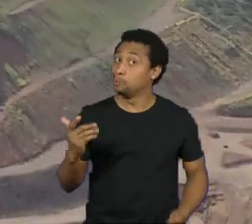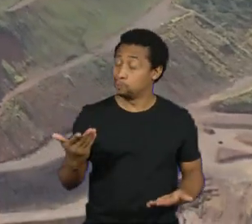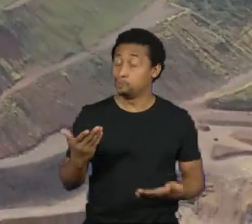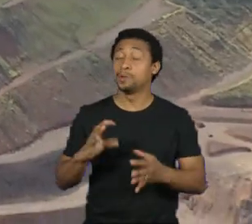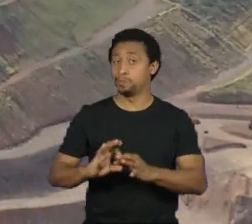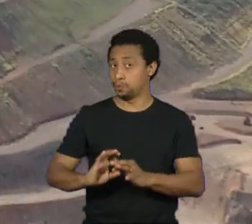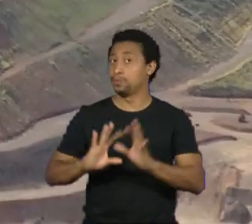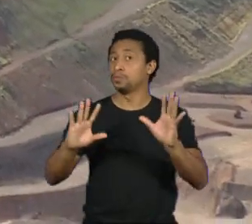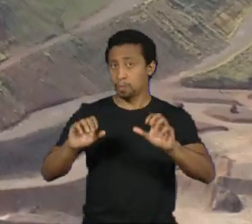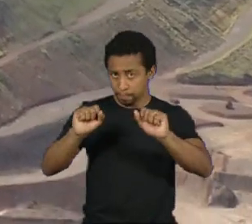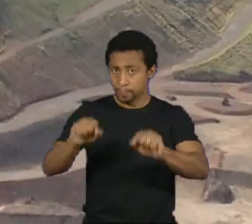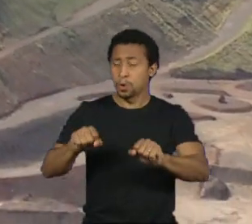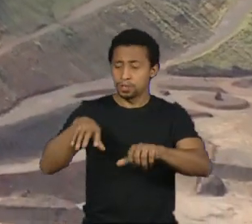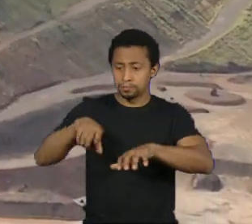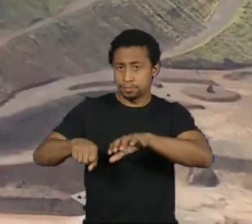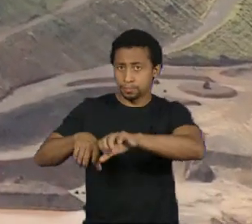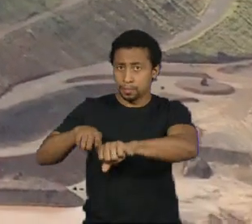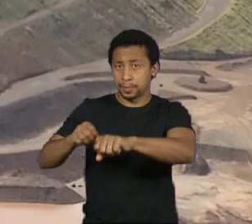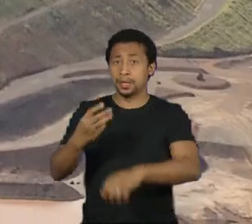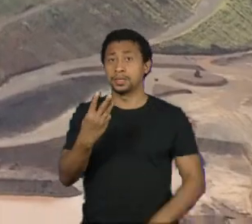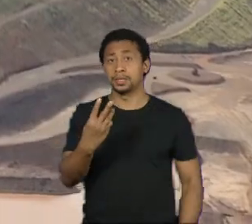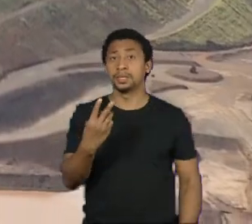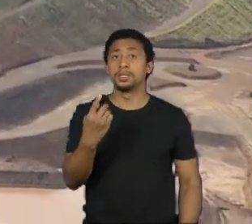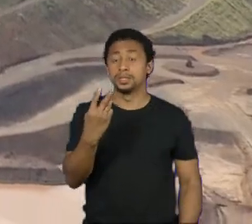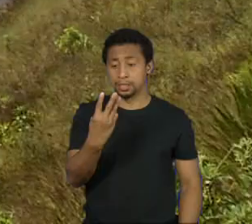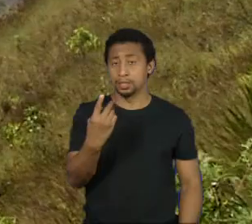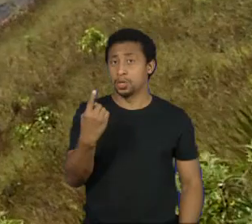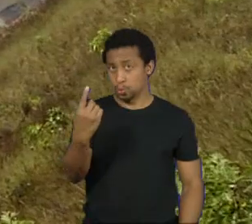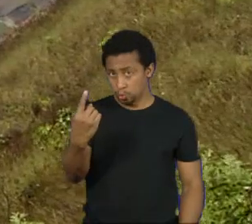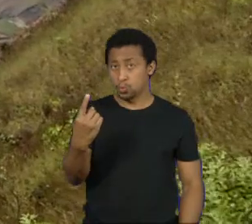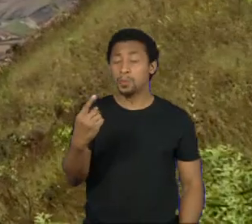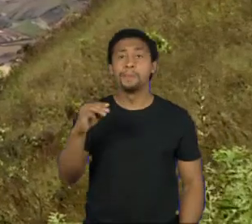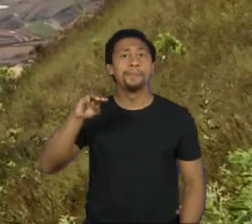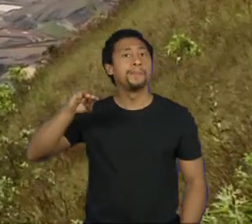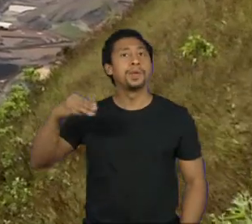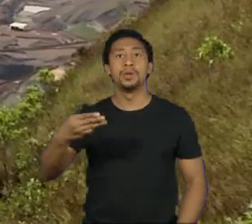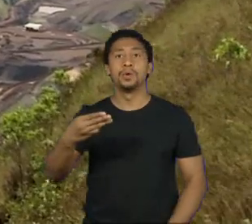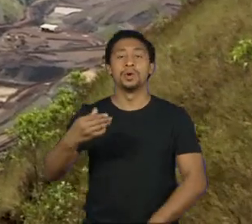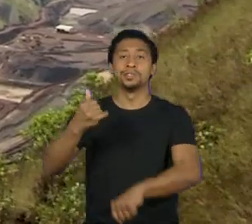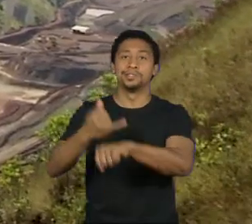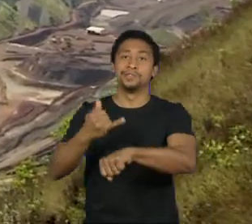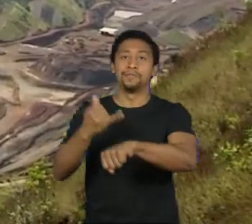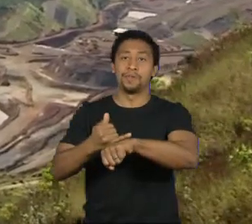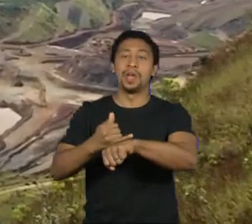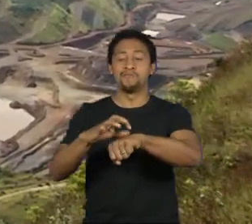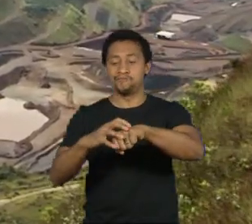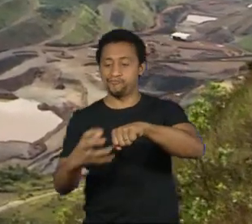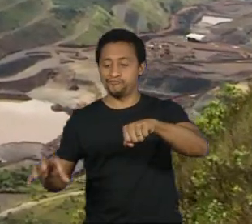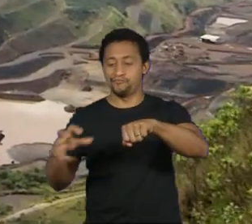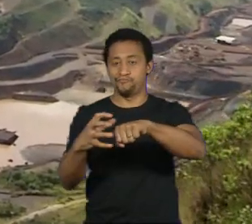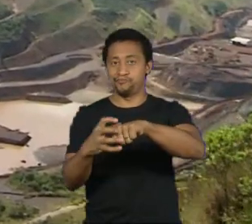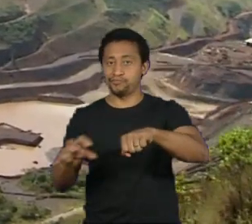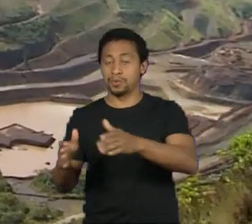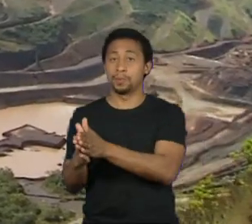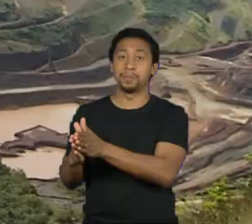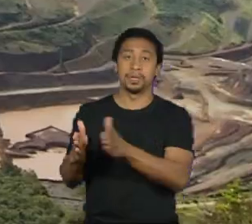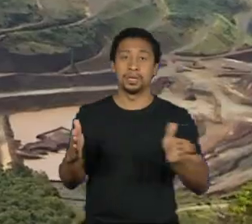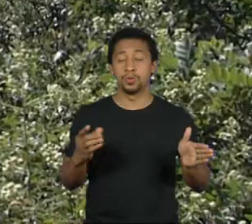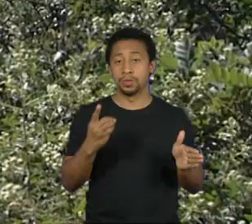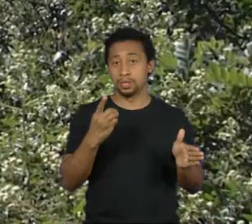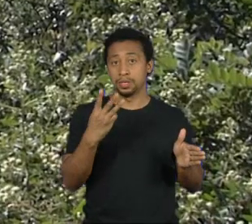extração de 31 milhões de toneladas de minério de ferro em 13 anos. Ambientalistas afirmam